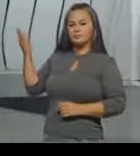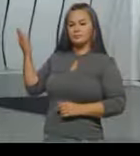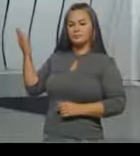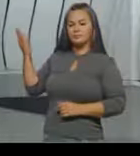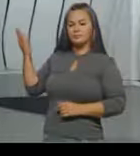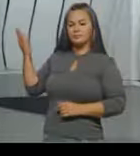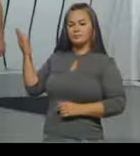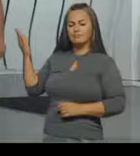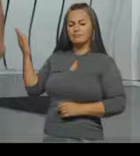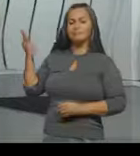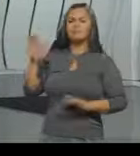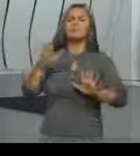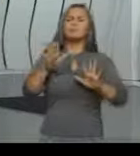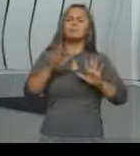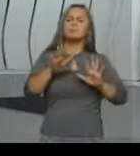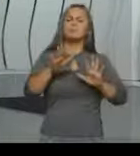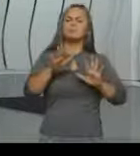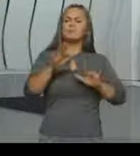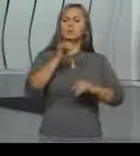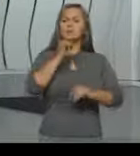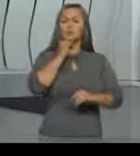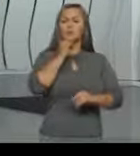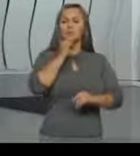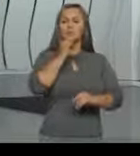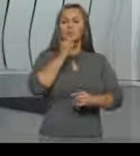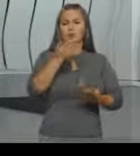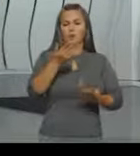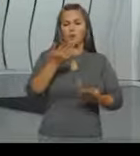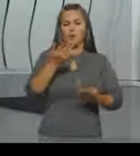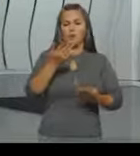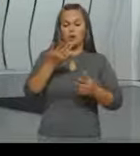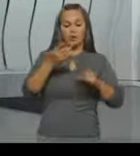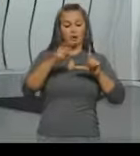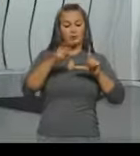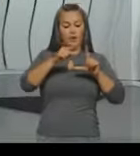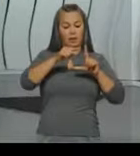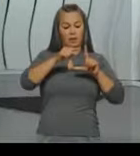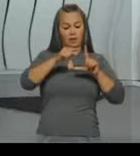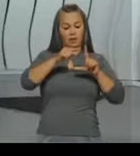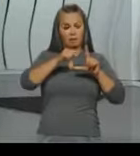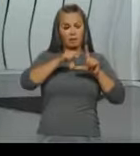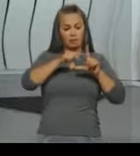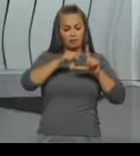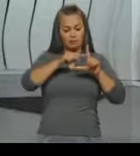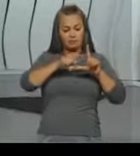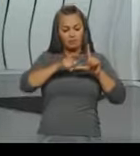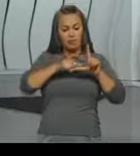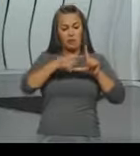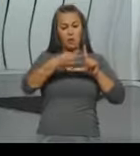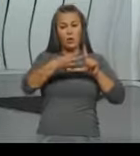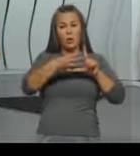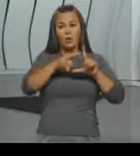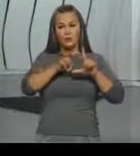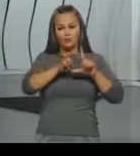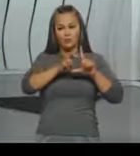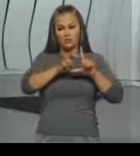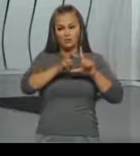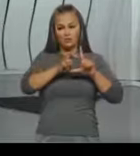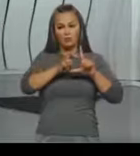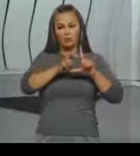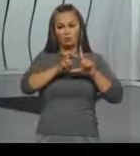seguinte, tipo, aqui vale 45 graus, então esse ângulo aqui é de 45. O ângulo alfa